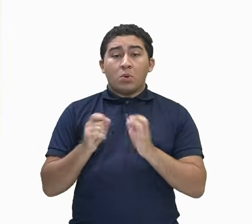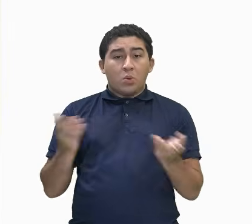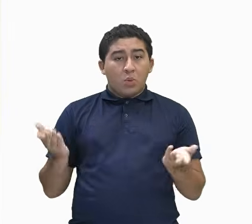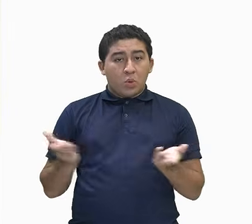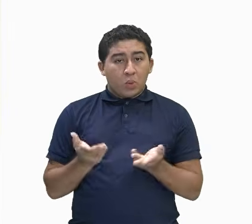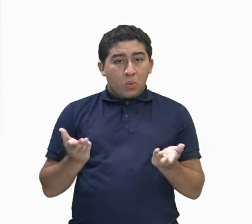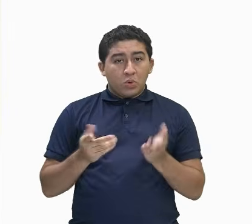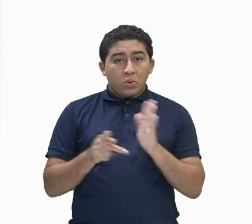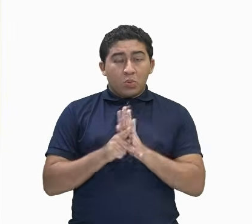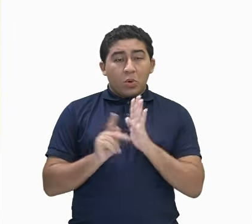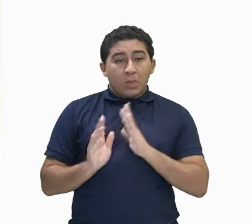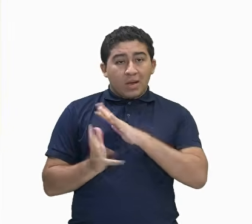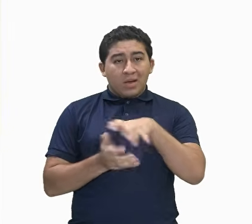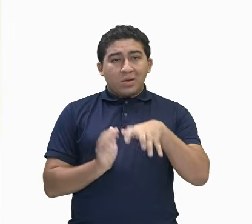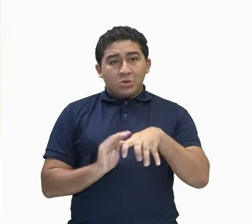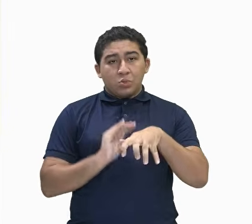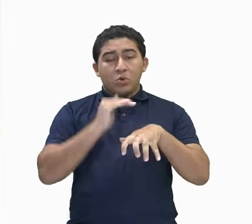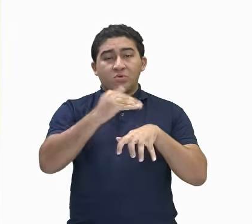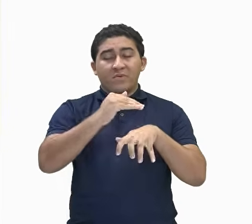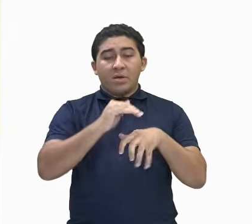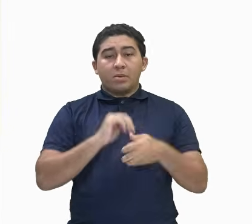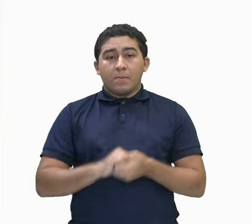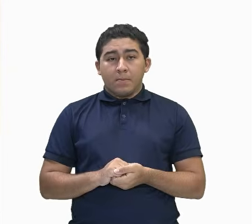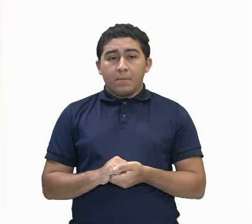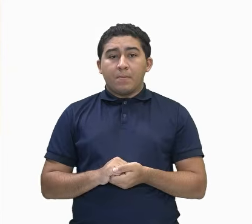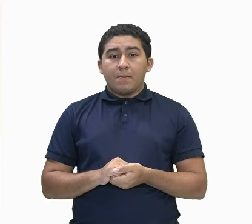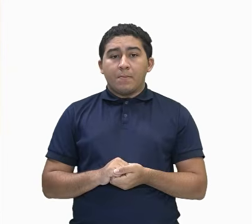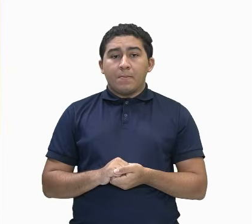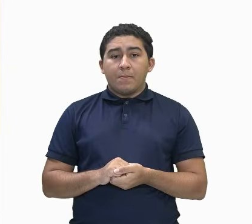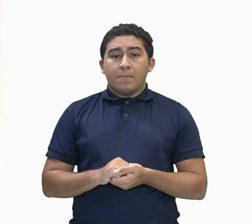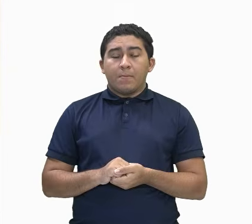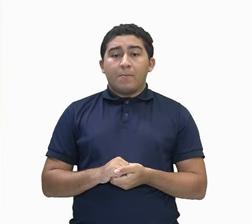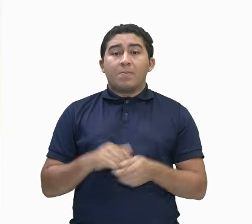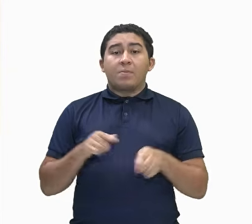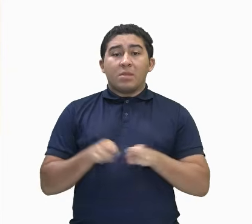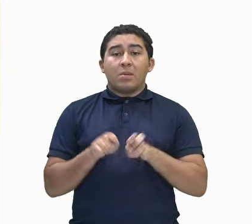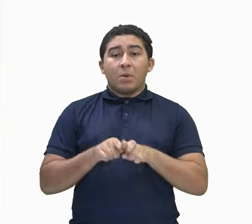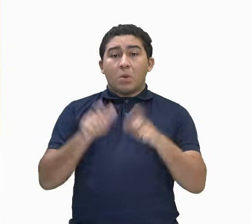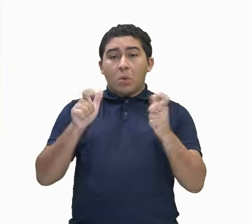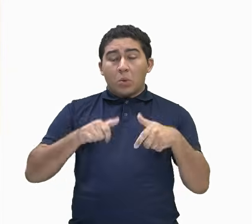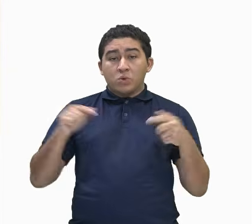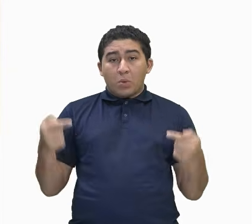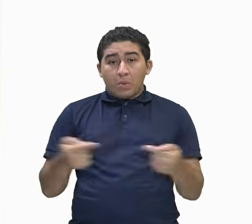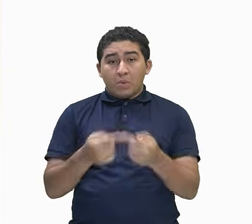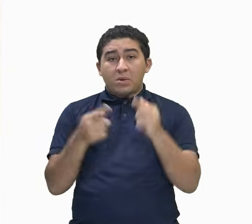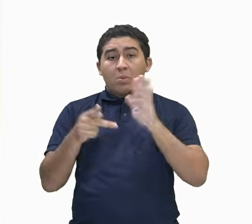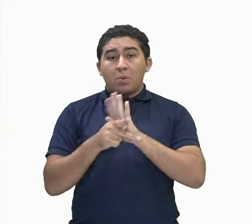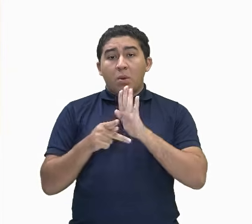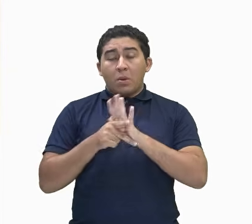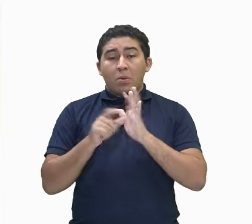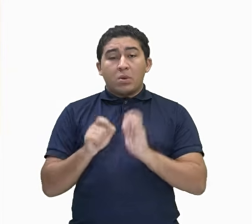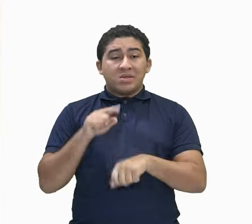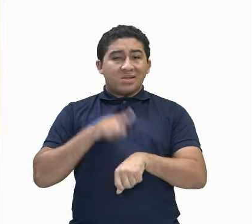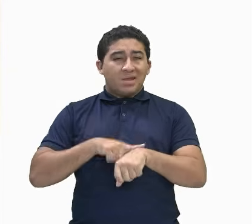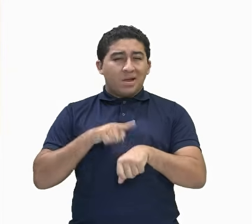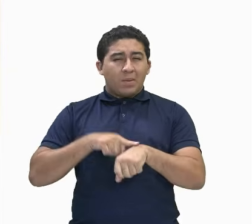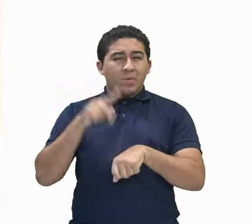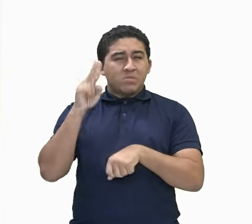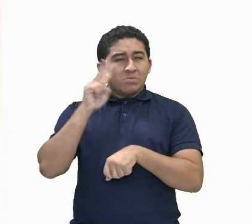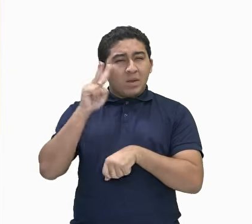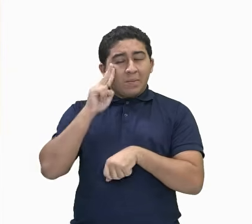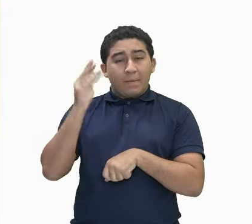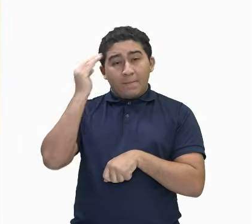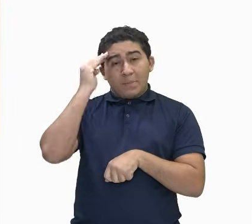da atmosfera, né? E isso é dado muito com a previsão do tempo. Principalmente quando a